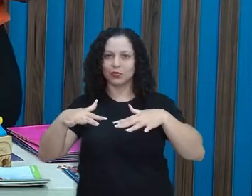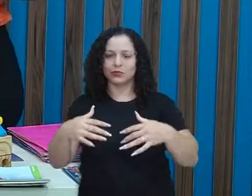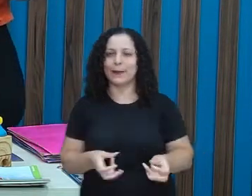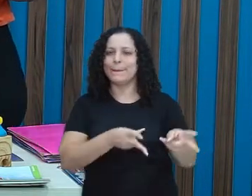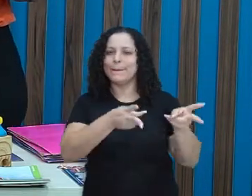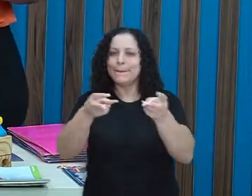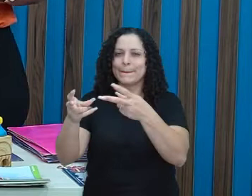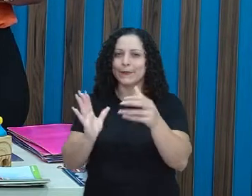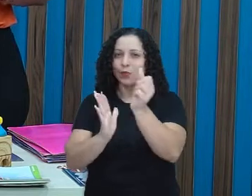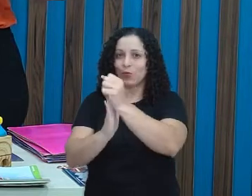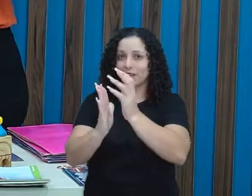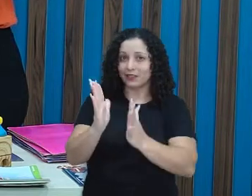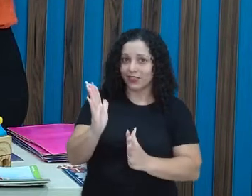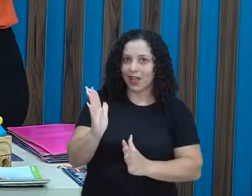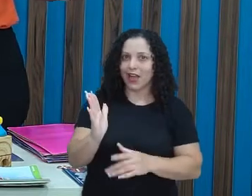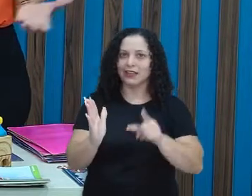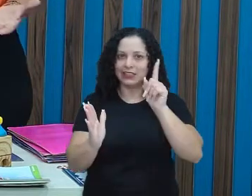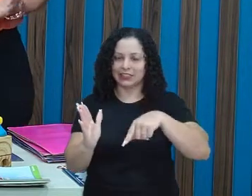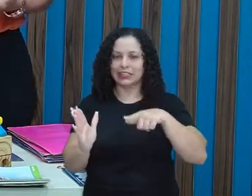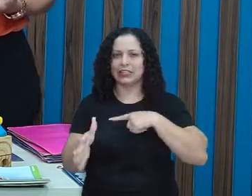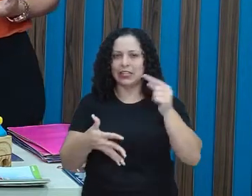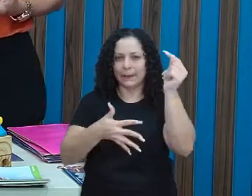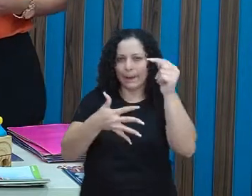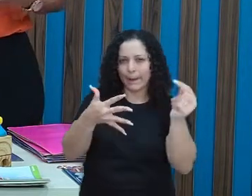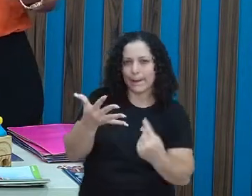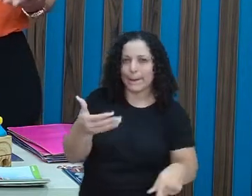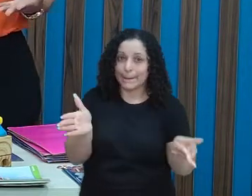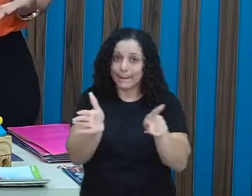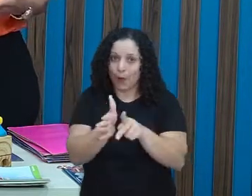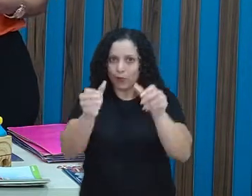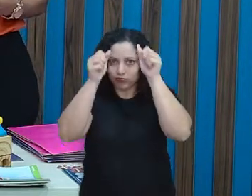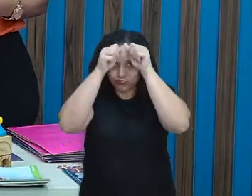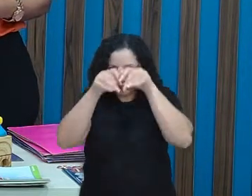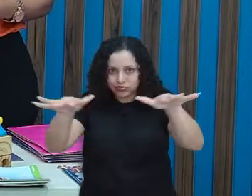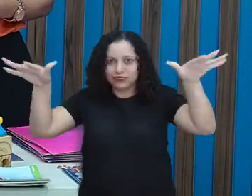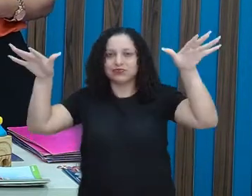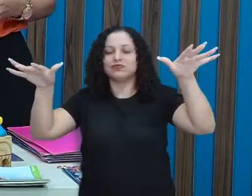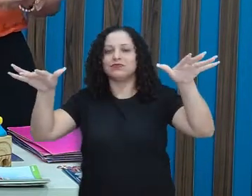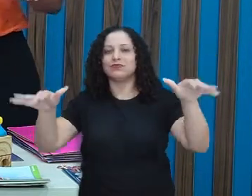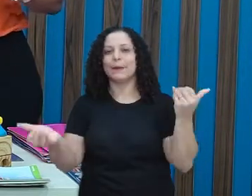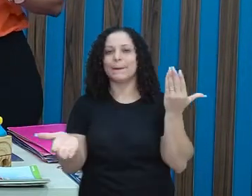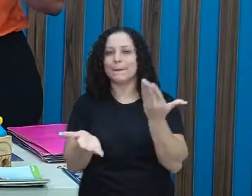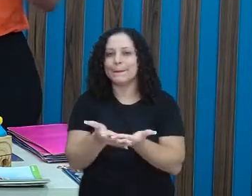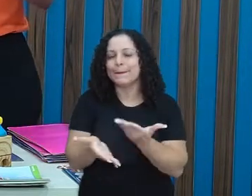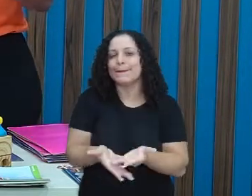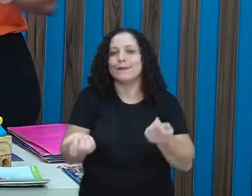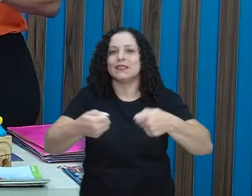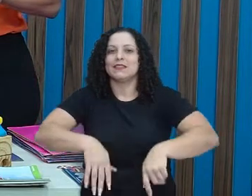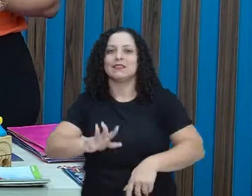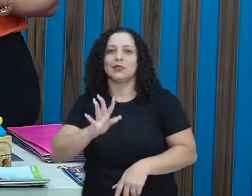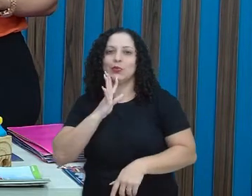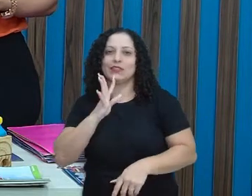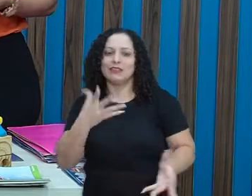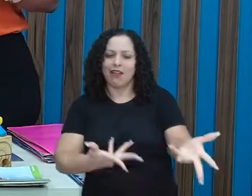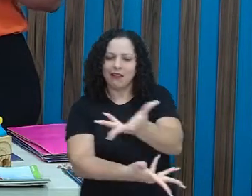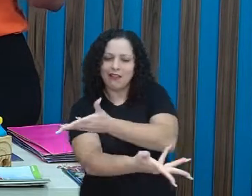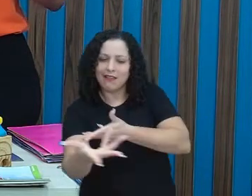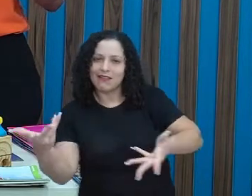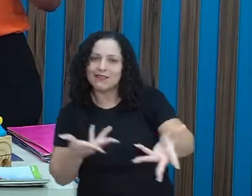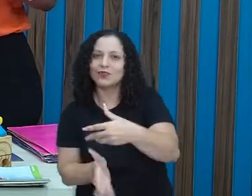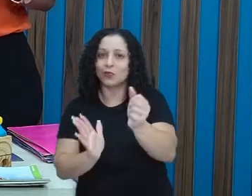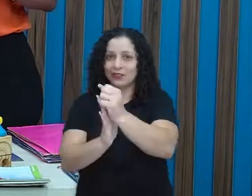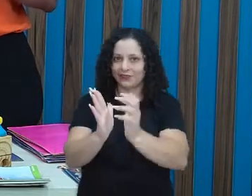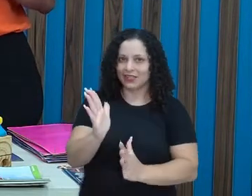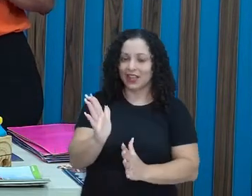uma atividade, dentro dessas funções mentais amplas que a gente precisa trabalhar, uma atividade está integrada à outra. Mas isso